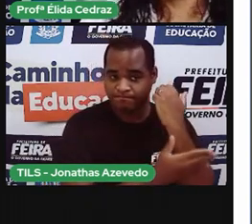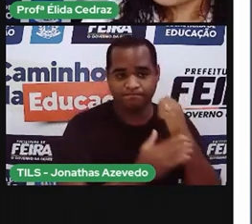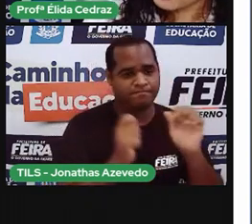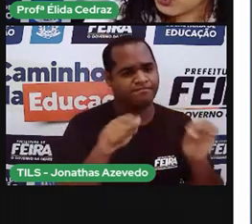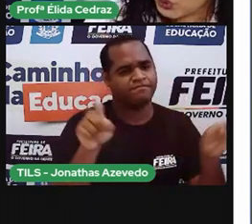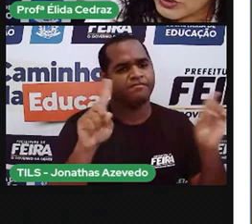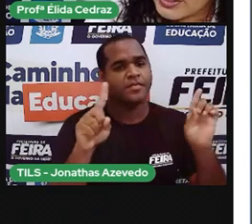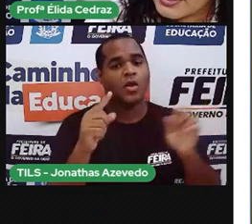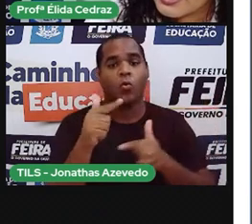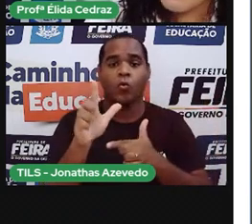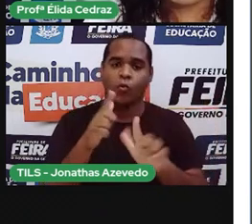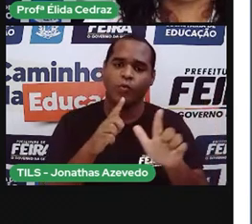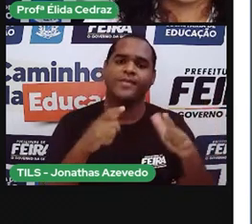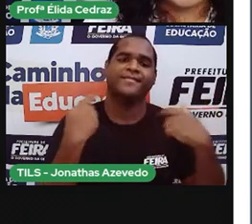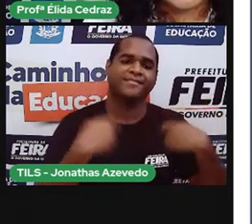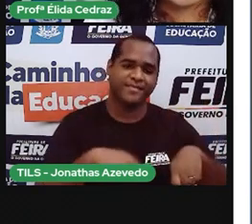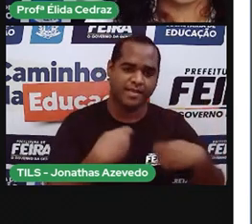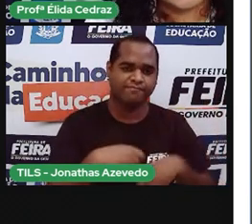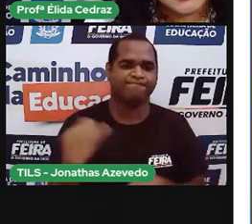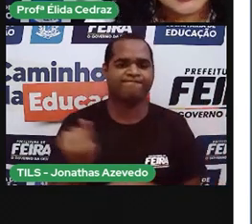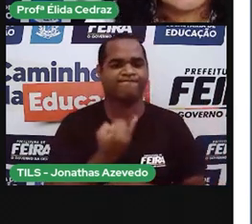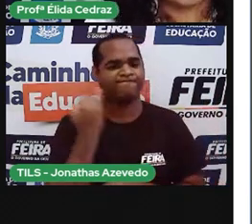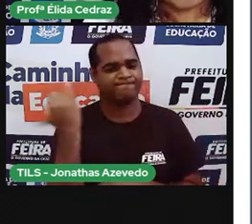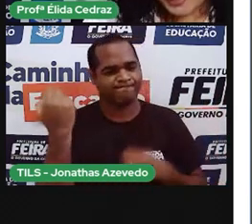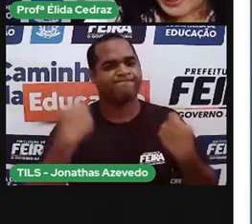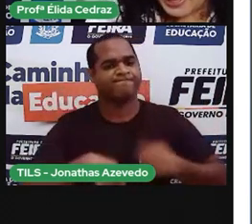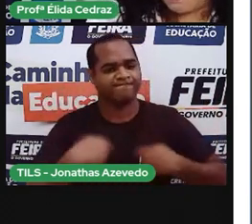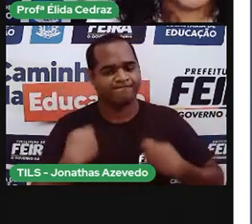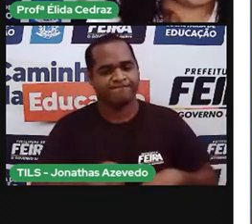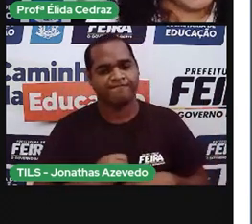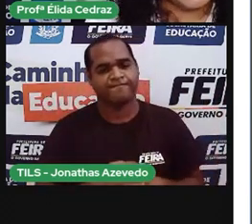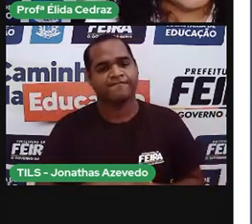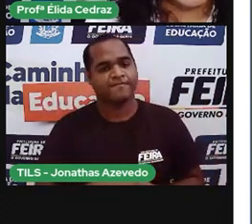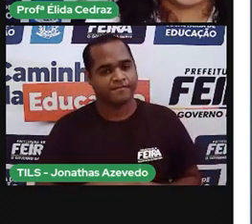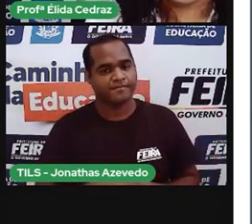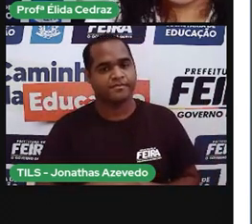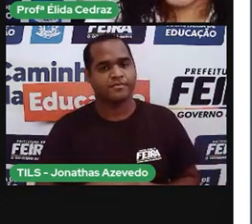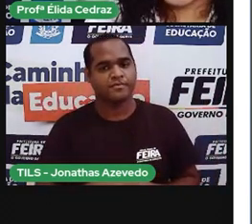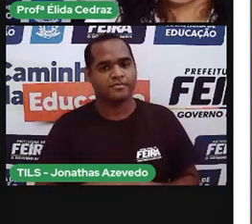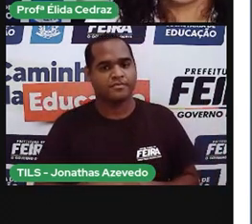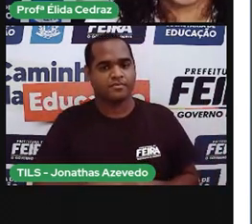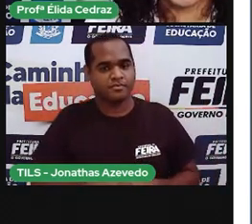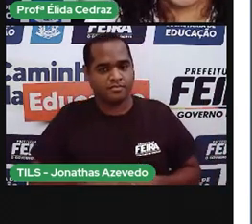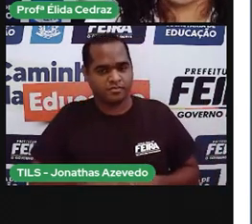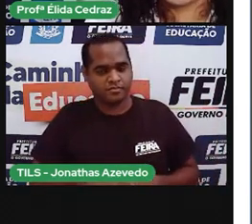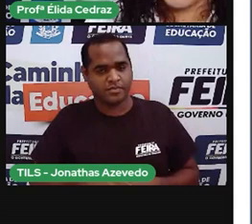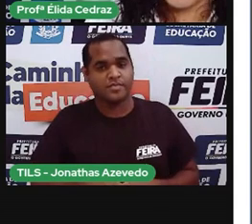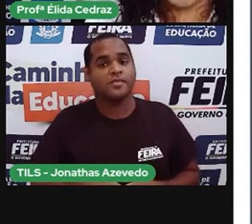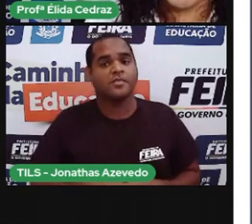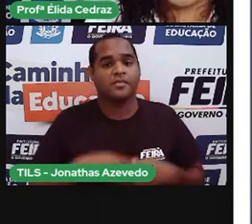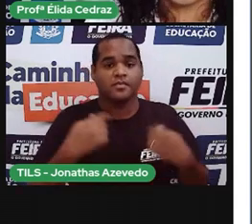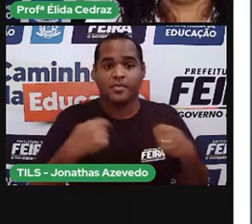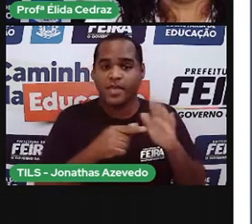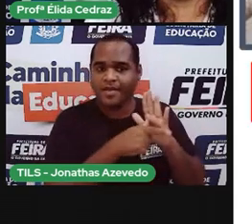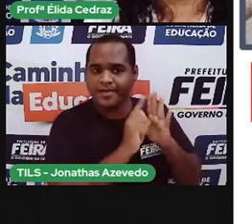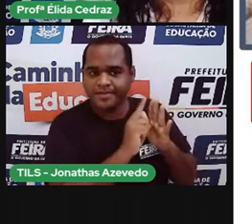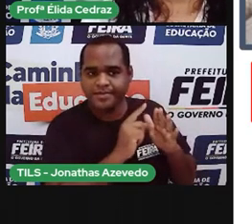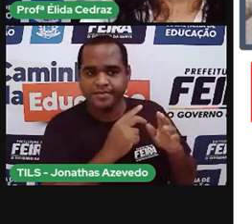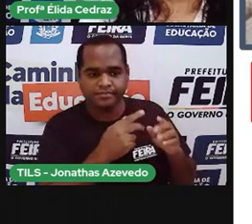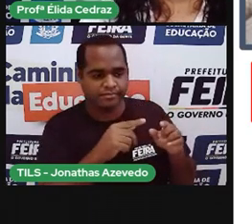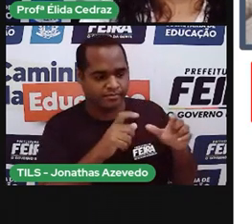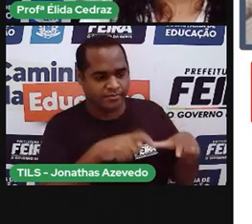verduras, todas precisam sim passar pela balança antes de chegar no caixa do mercado.